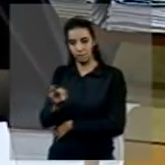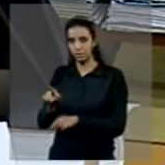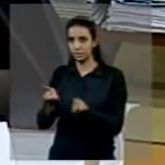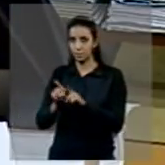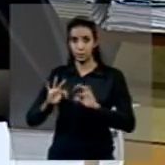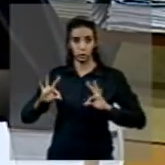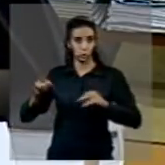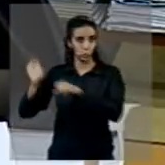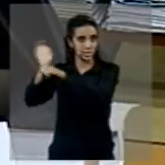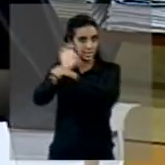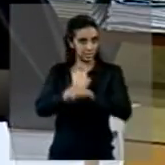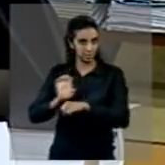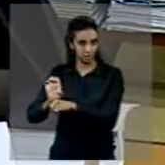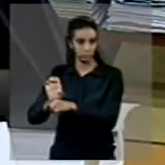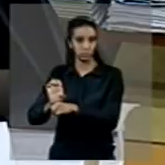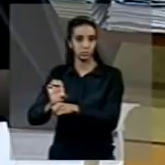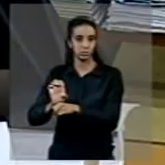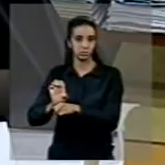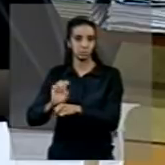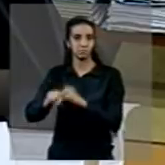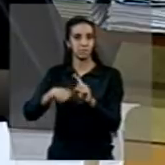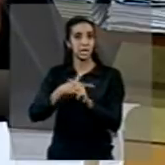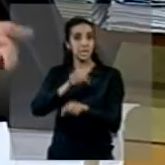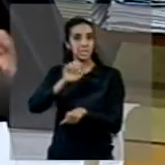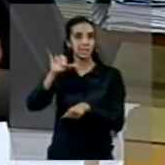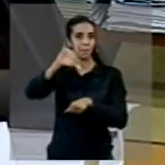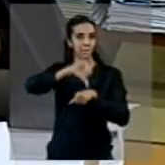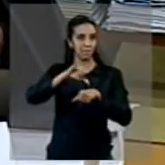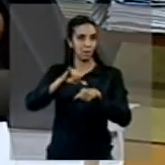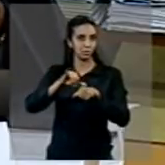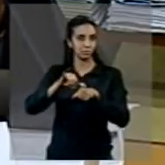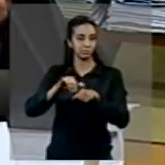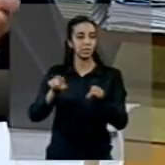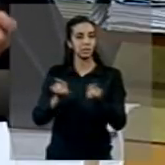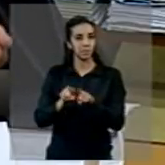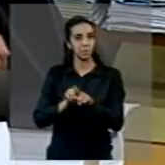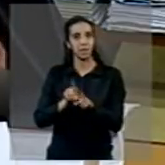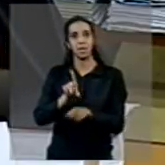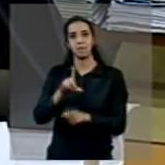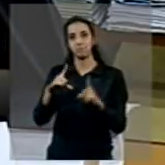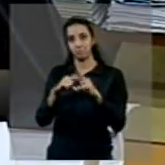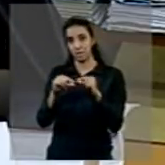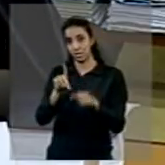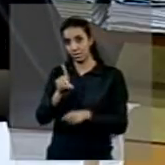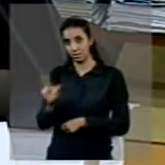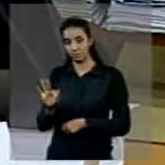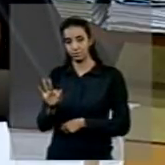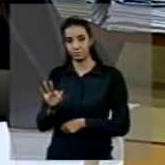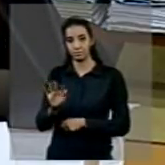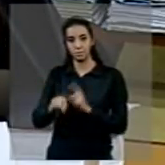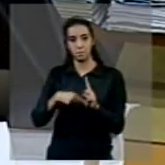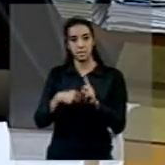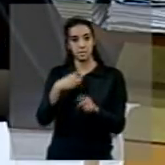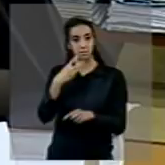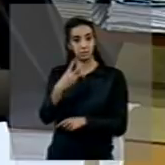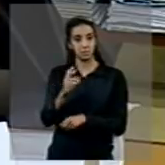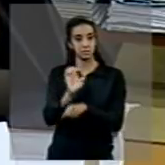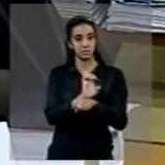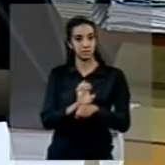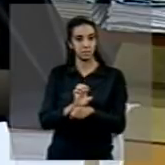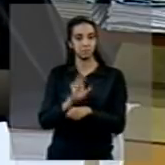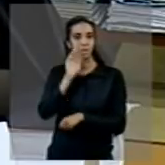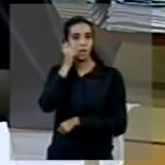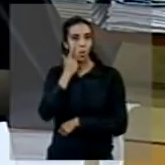os estados, incluindo 15 capitais. Além do Distrito Federal, 3 estados da Federação,